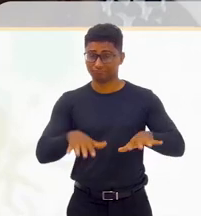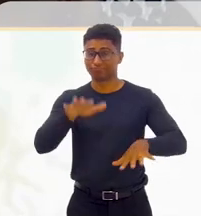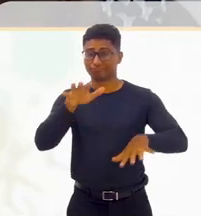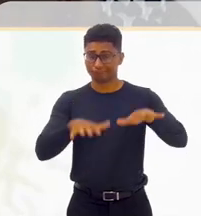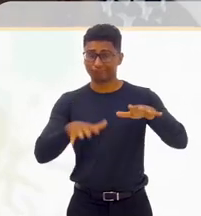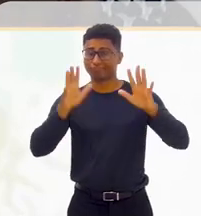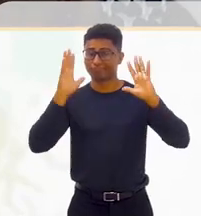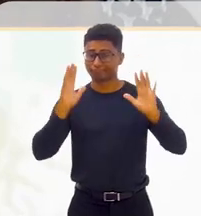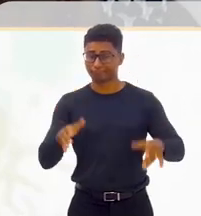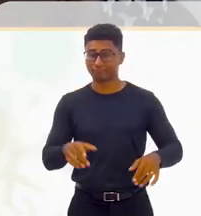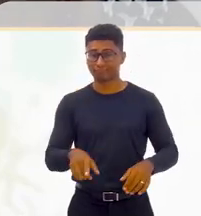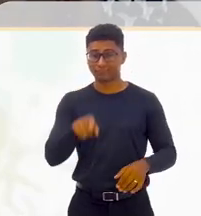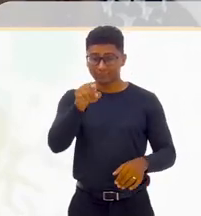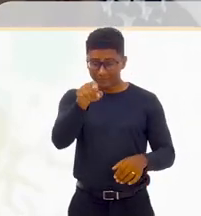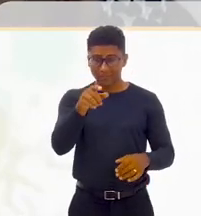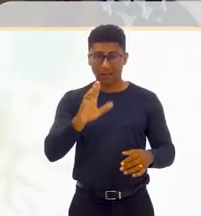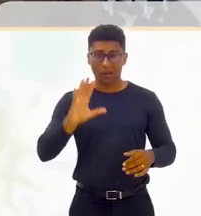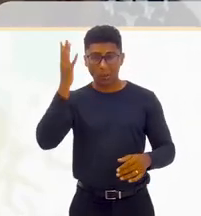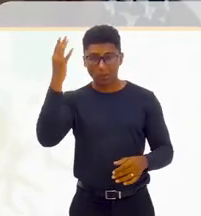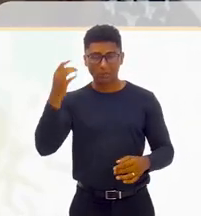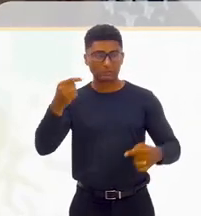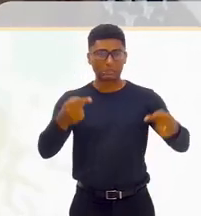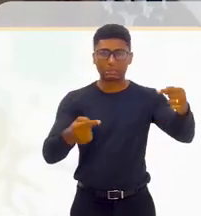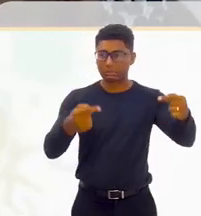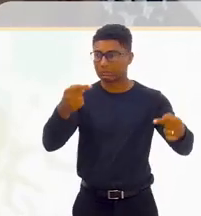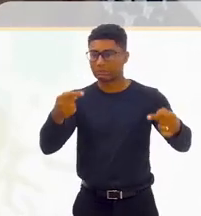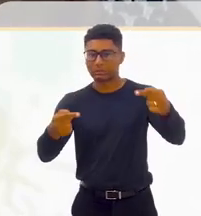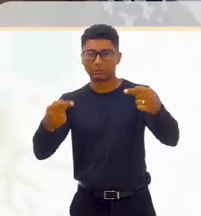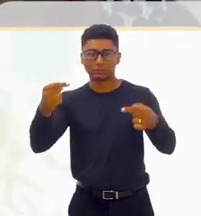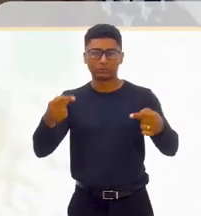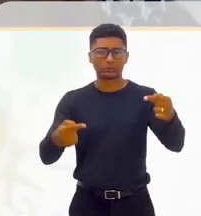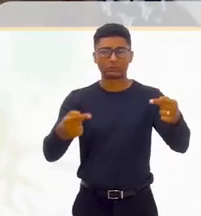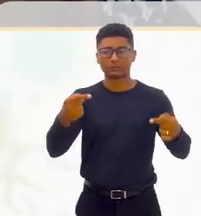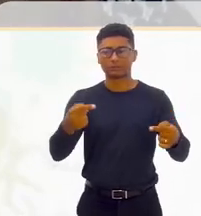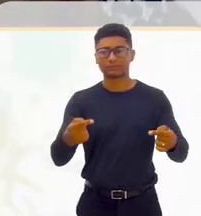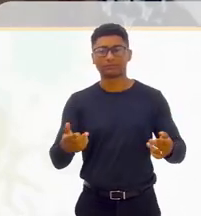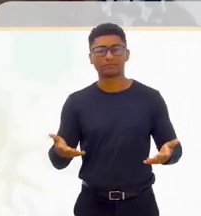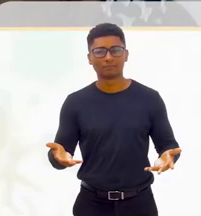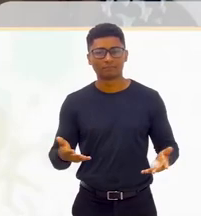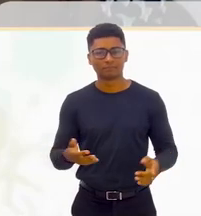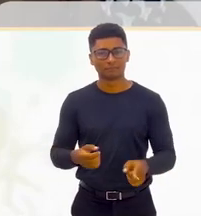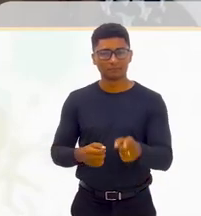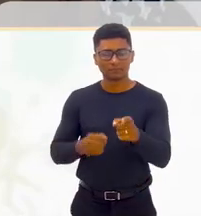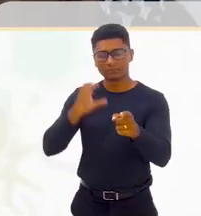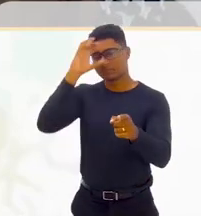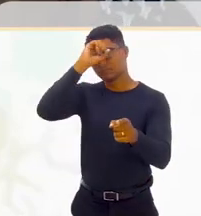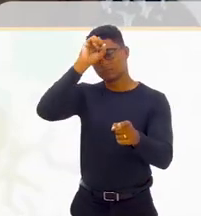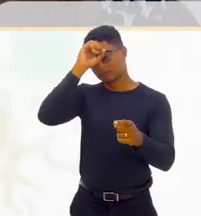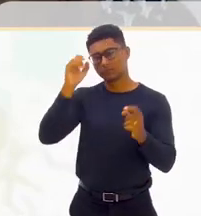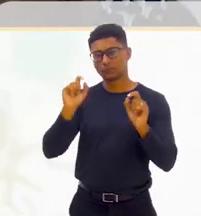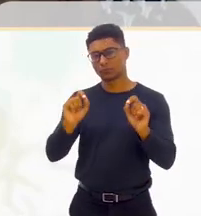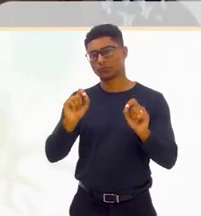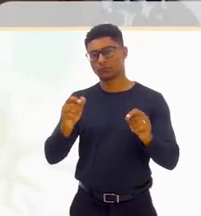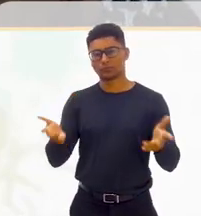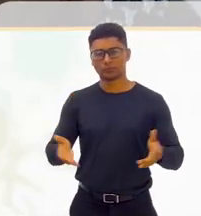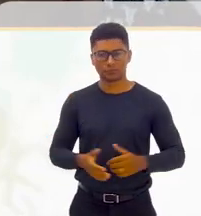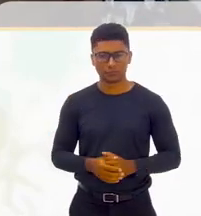devem ter sido muitos e ainda são, têm ensinado cada vez mais para você?